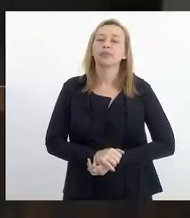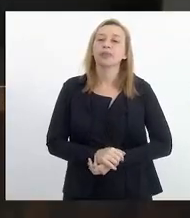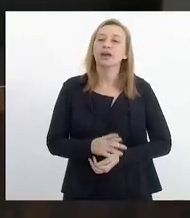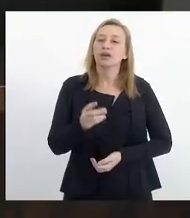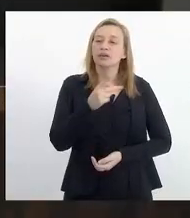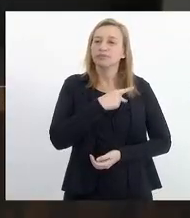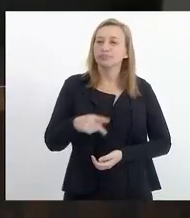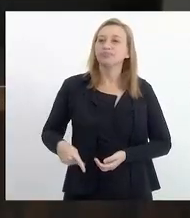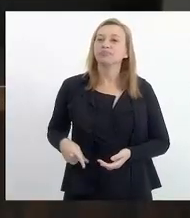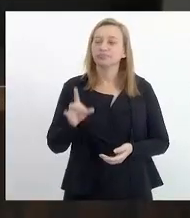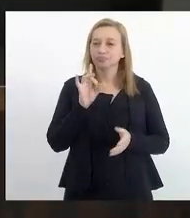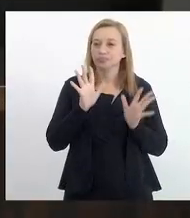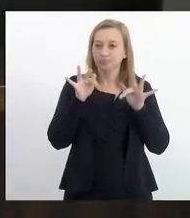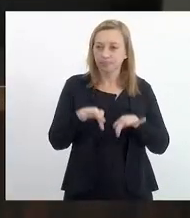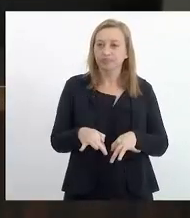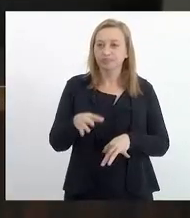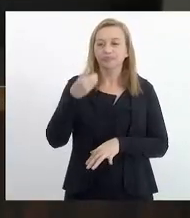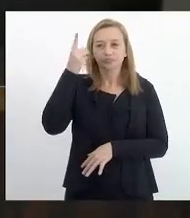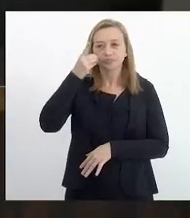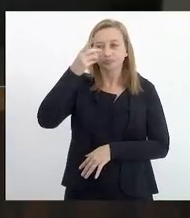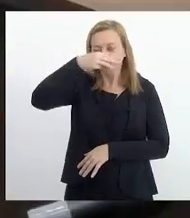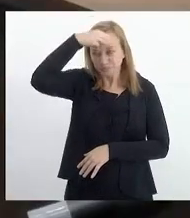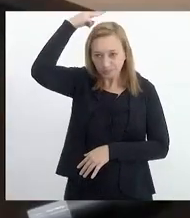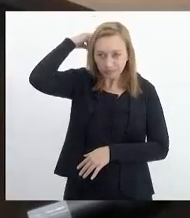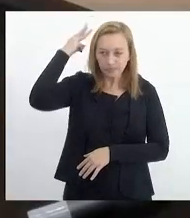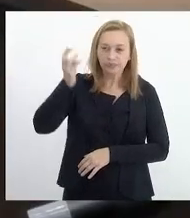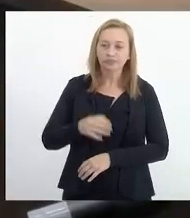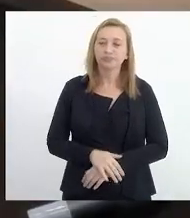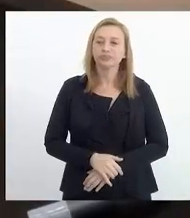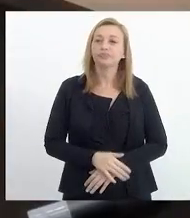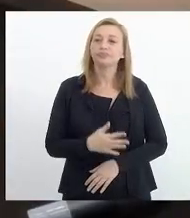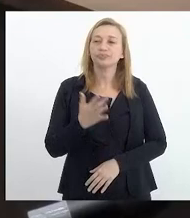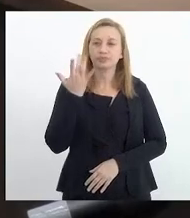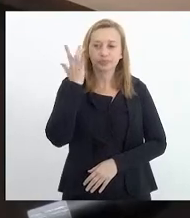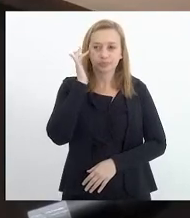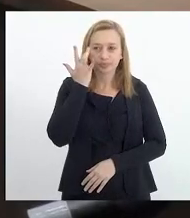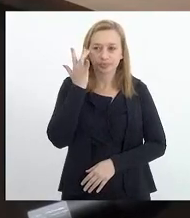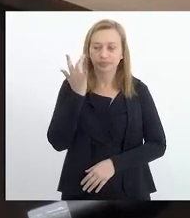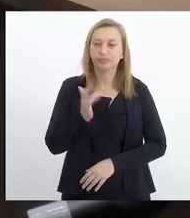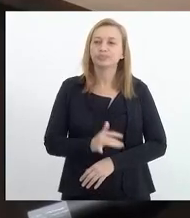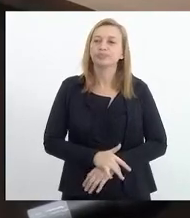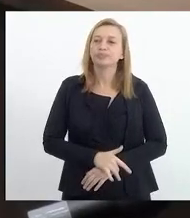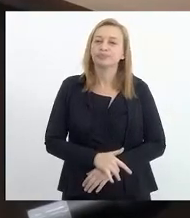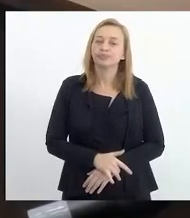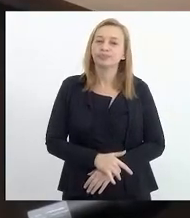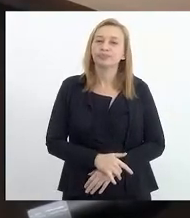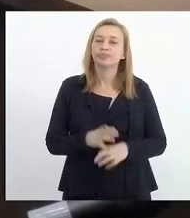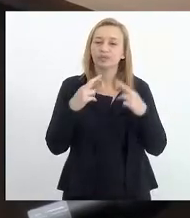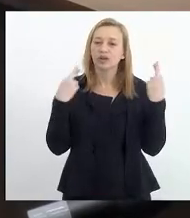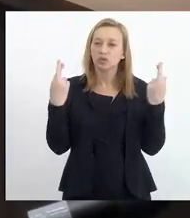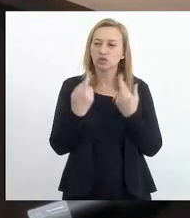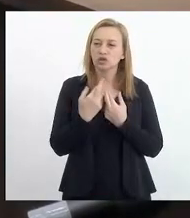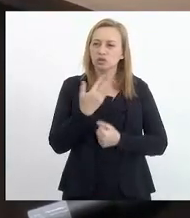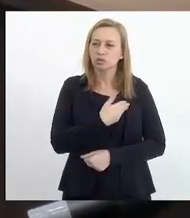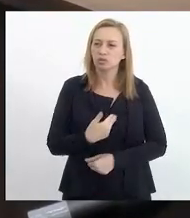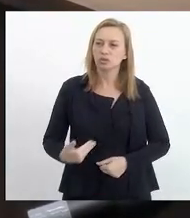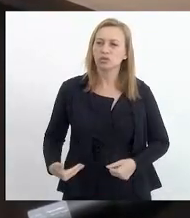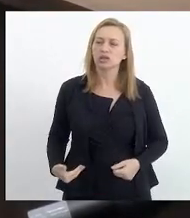para terminar, deputado Márcio, eu só acho, porque uma audiência